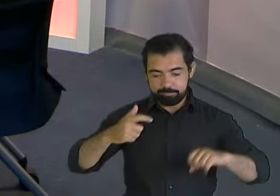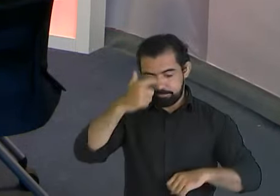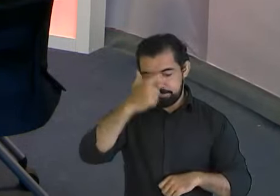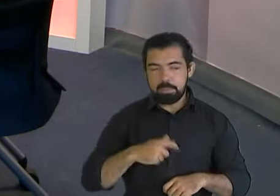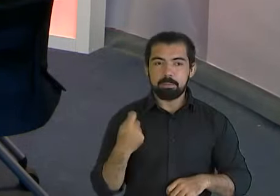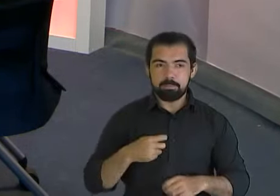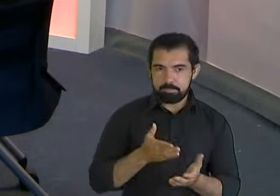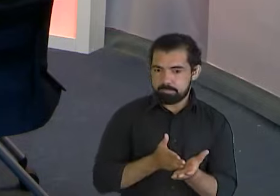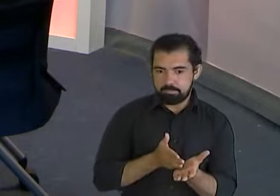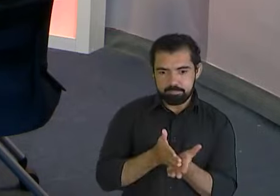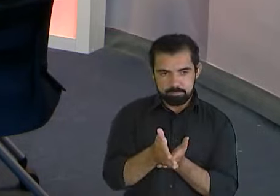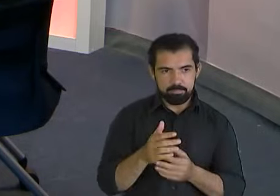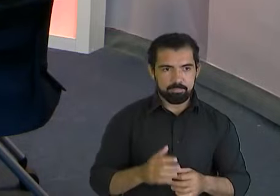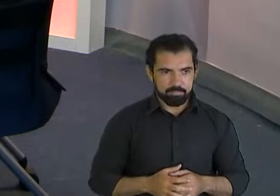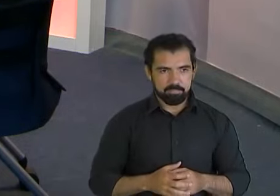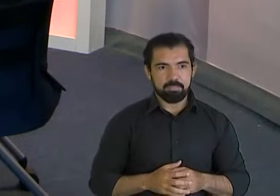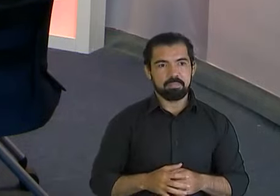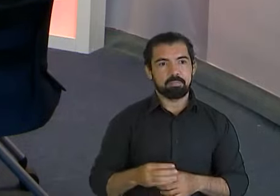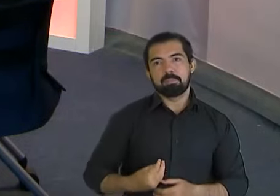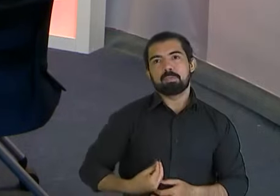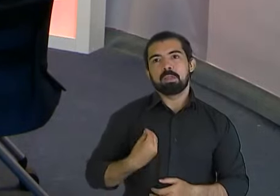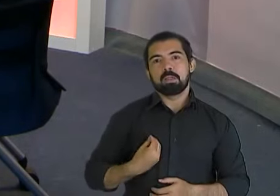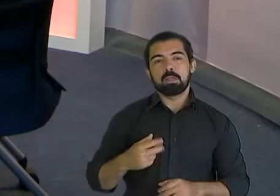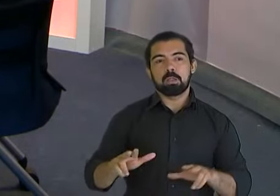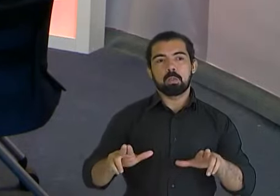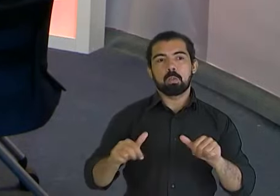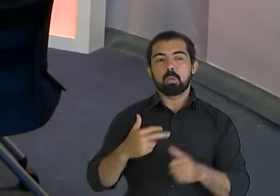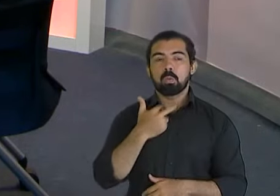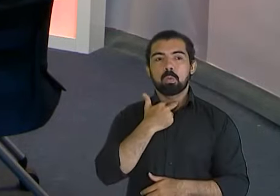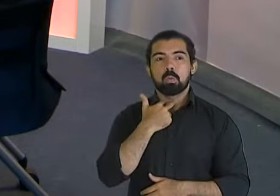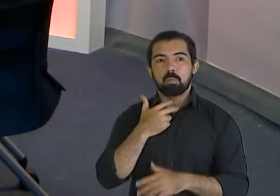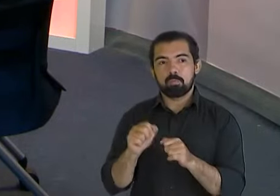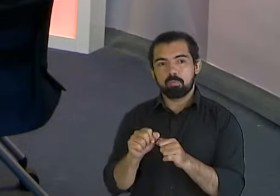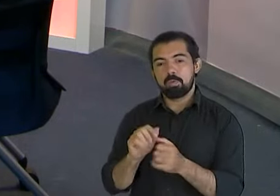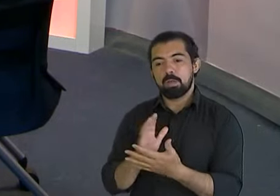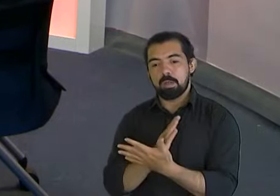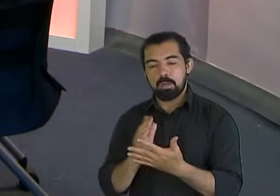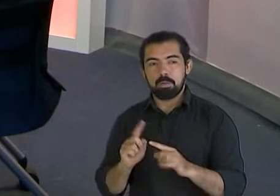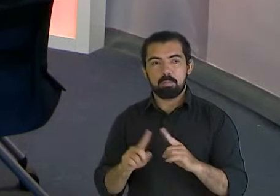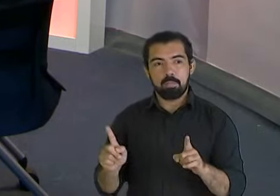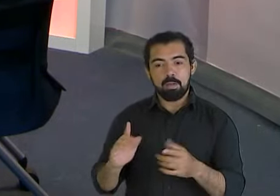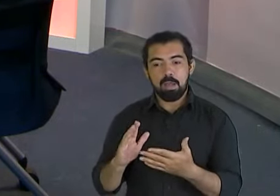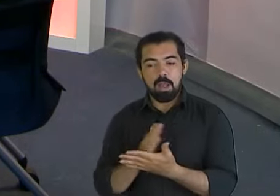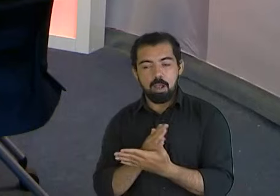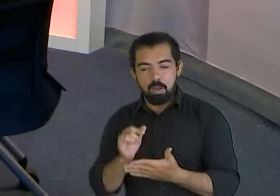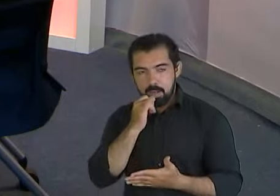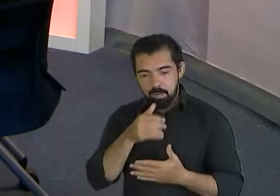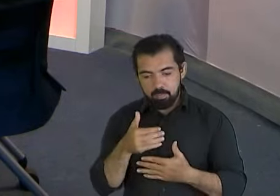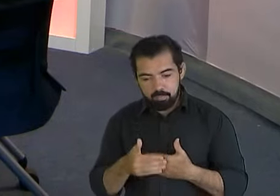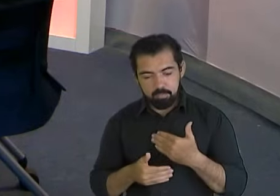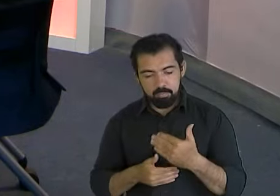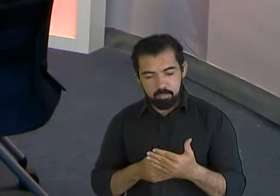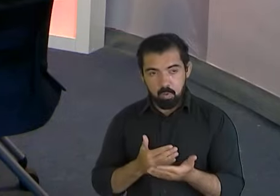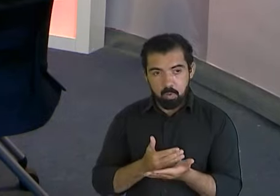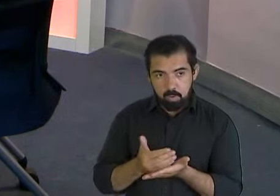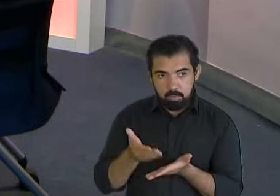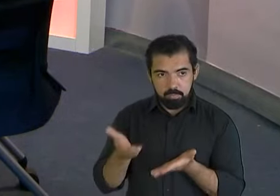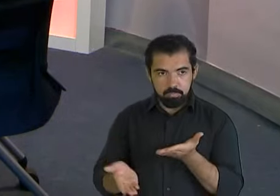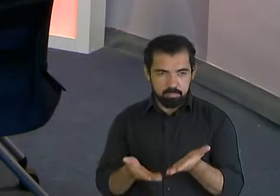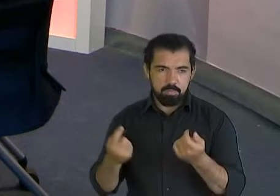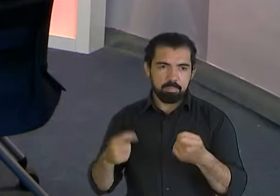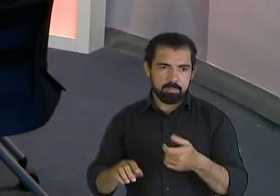ter sentenciado para a sua vida inteira que você não pode fazer certas coisas. Mas em alguns momentos, principalmente iniciais, ali, pós-tratamento, você precisa